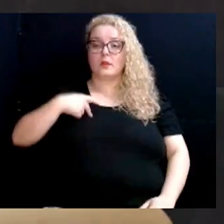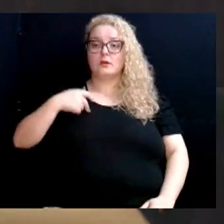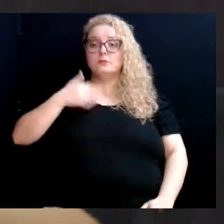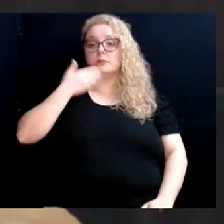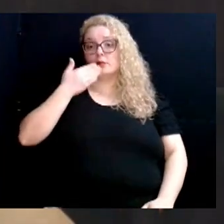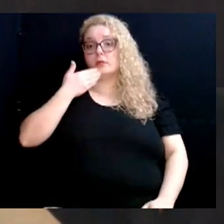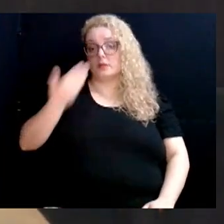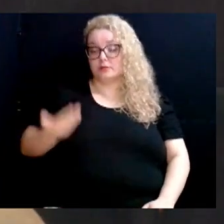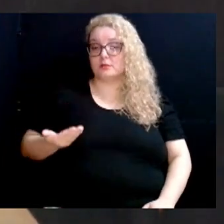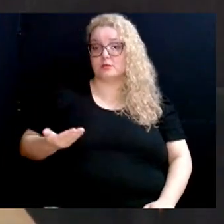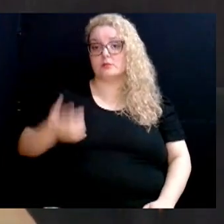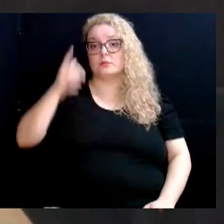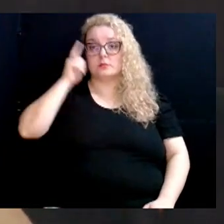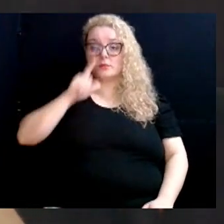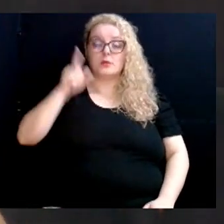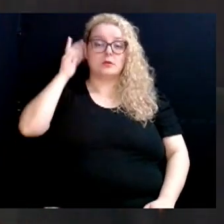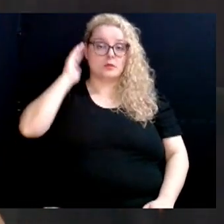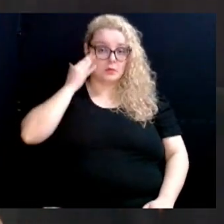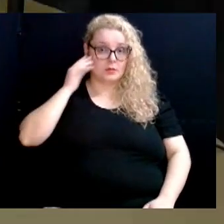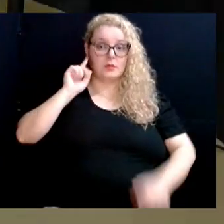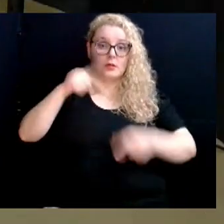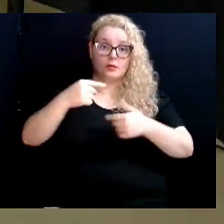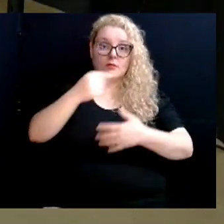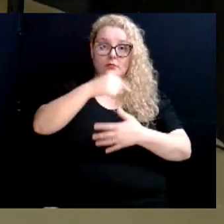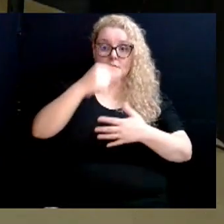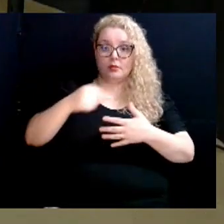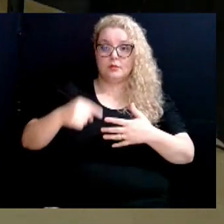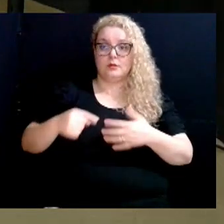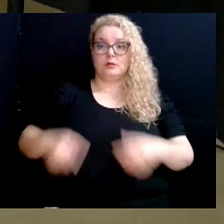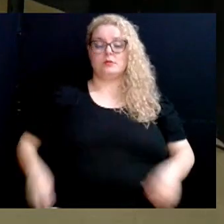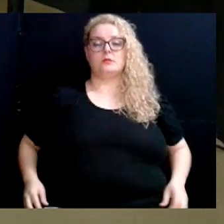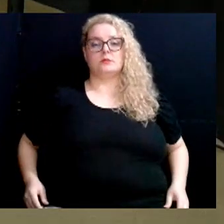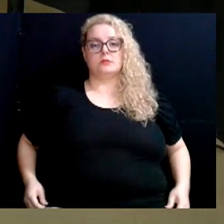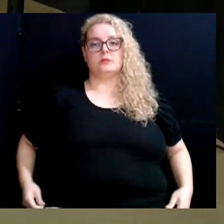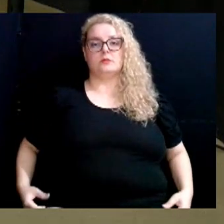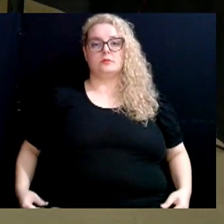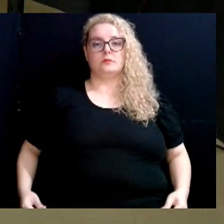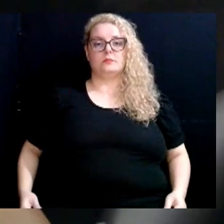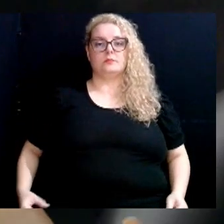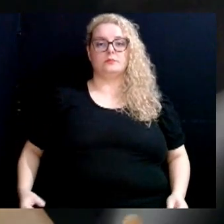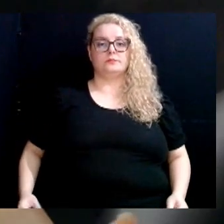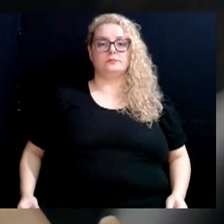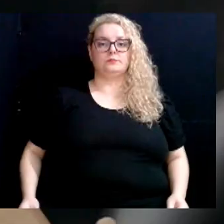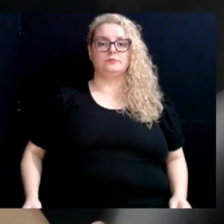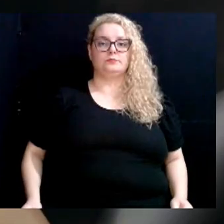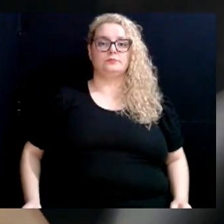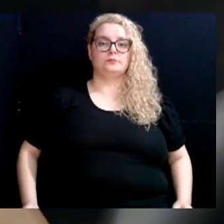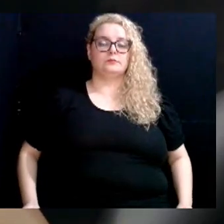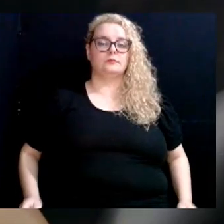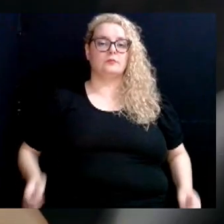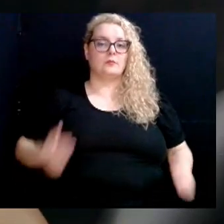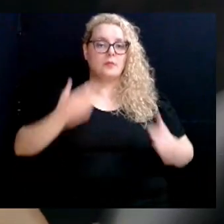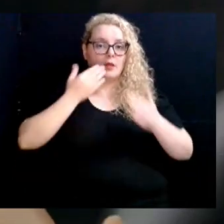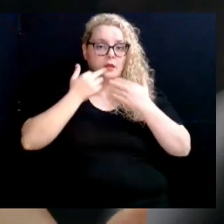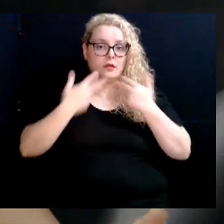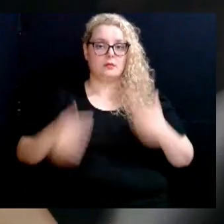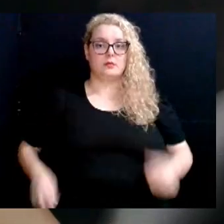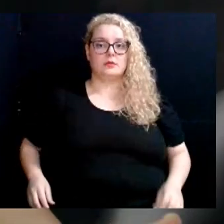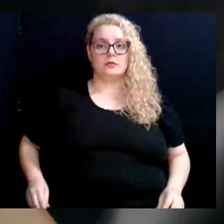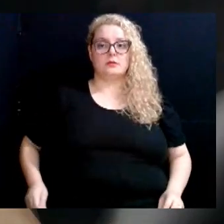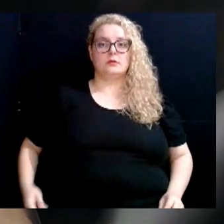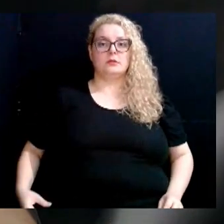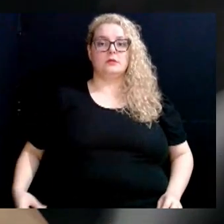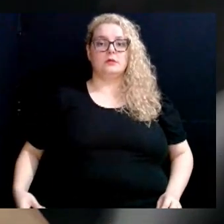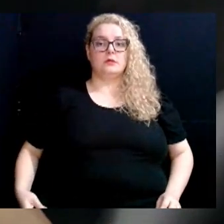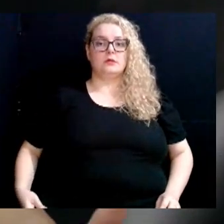você conseguir entender todas as outras nuances. André. Essa questão da alimentação, né, talvez seja um tema, até para um outro momento, um